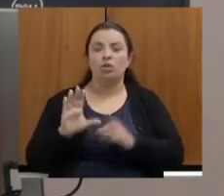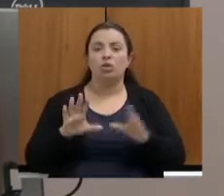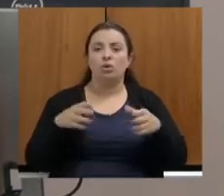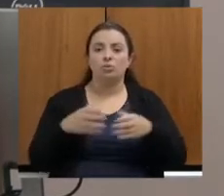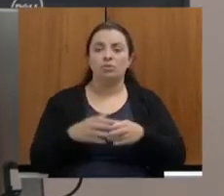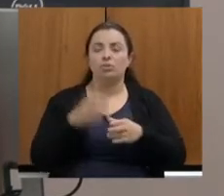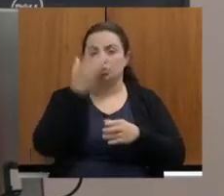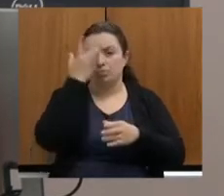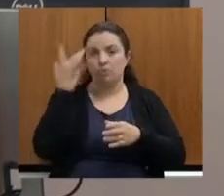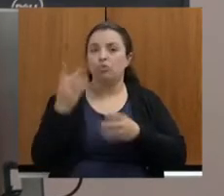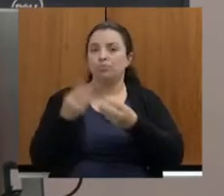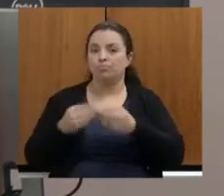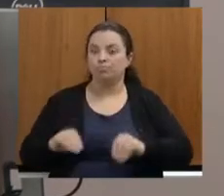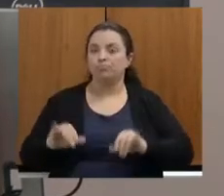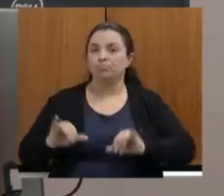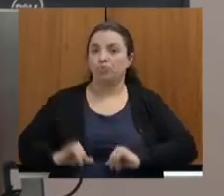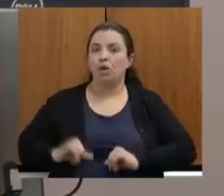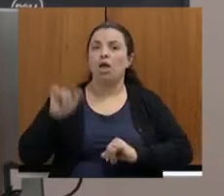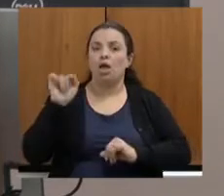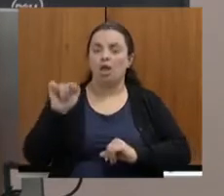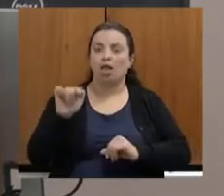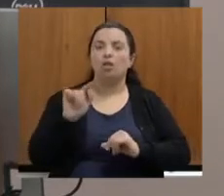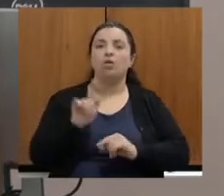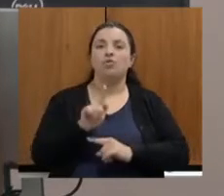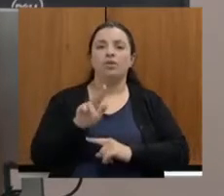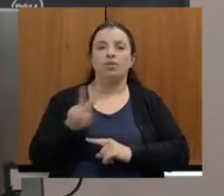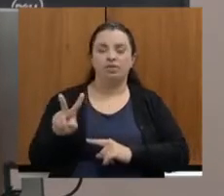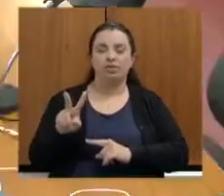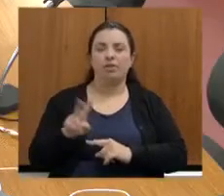atingidos de Governador Valadares